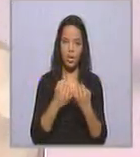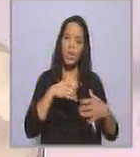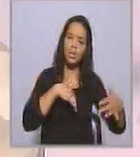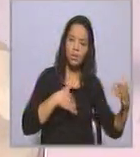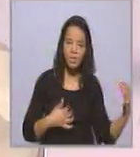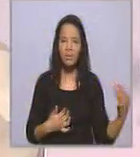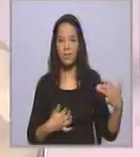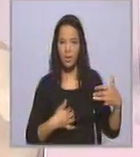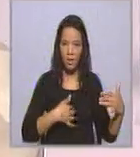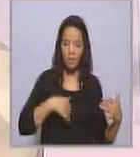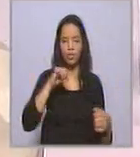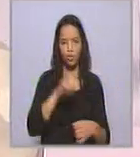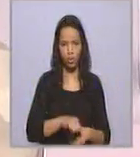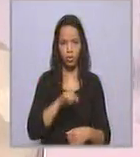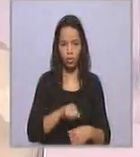dançar,